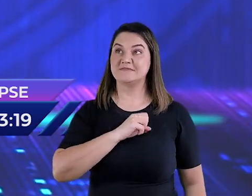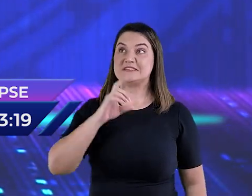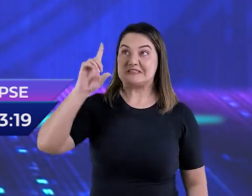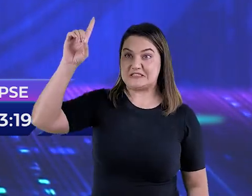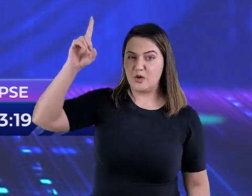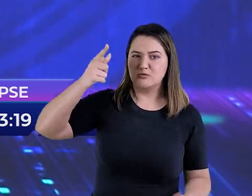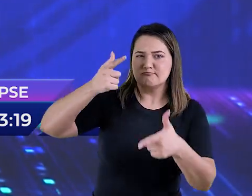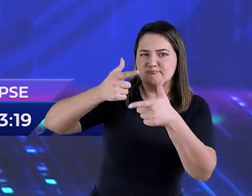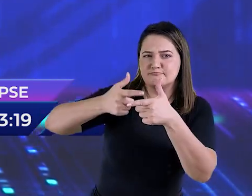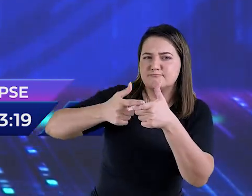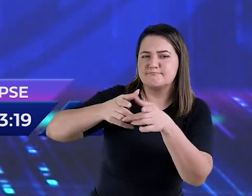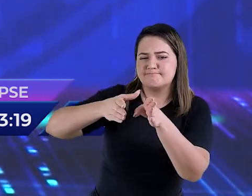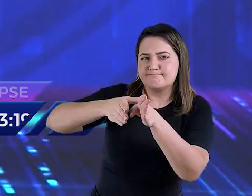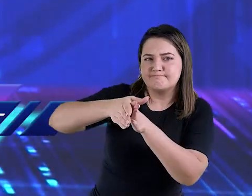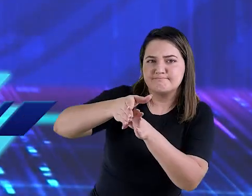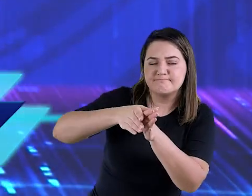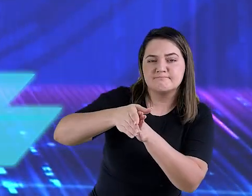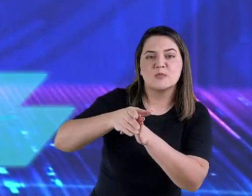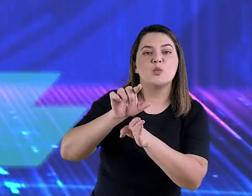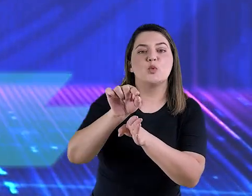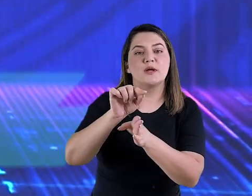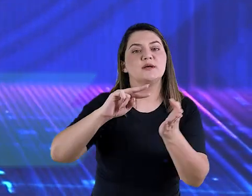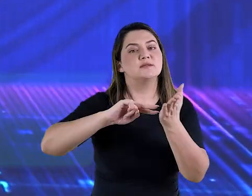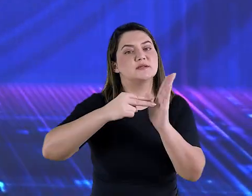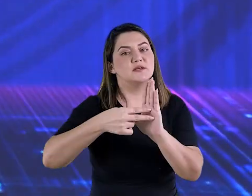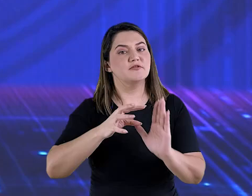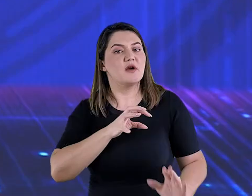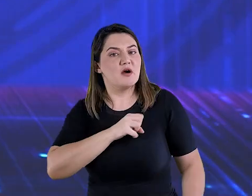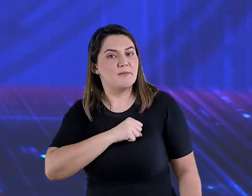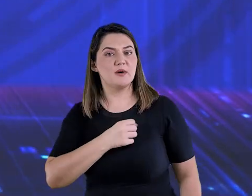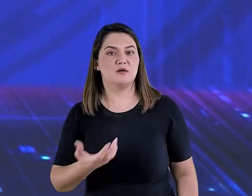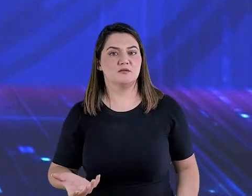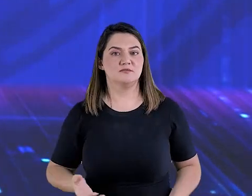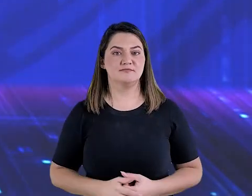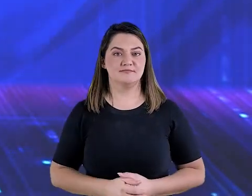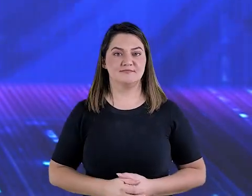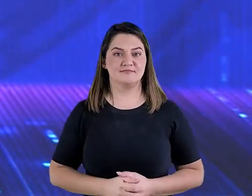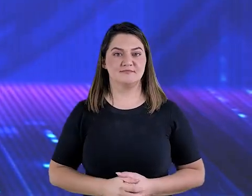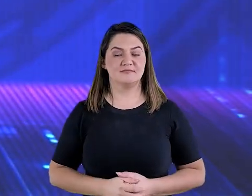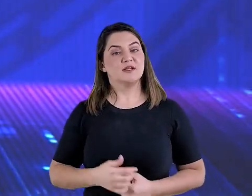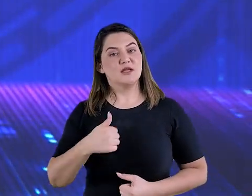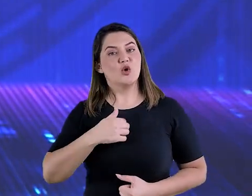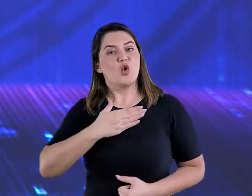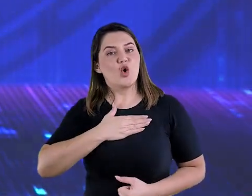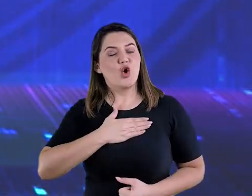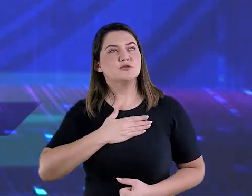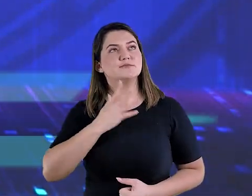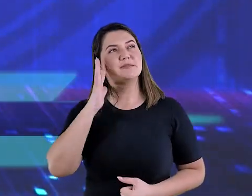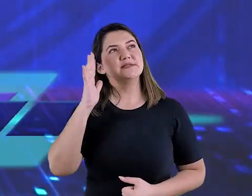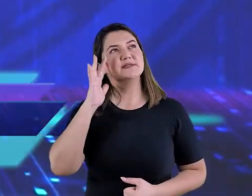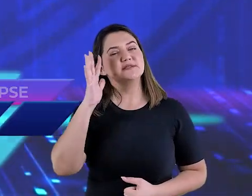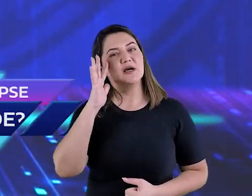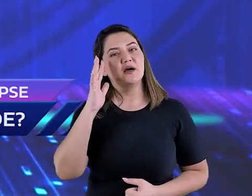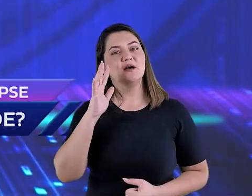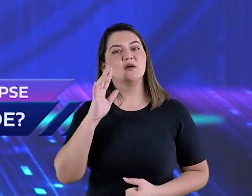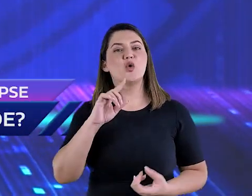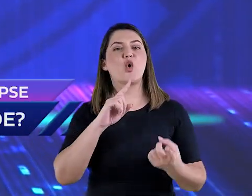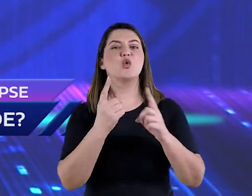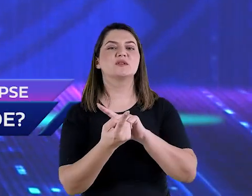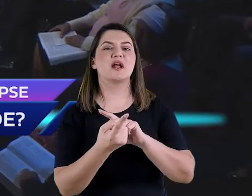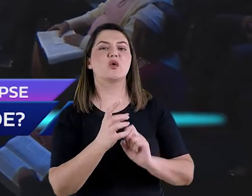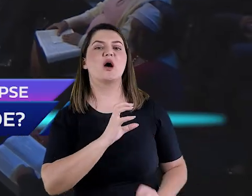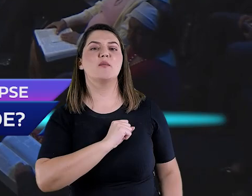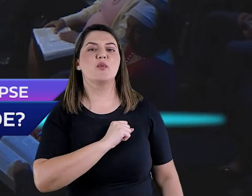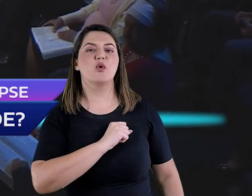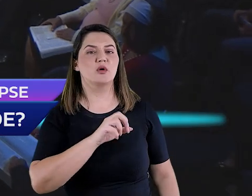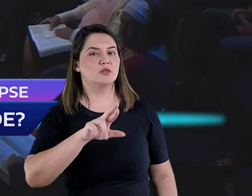Deus repreender, na verdade, é uma manifestação do amor. Eu gosto de pensar que o